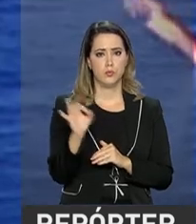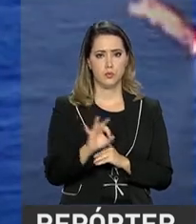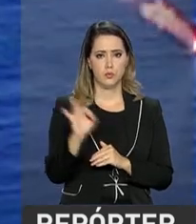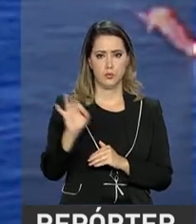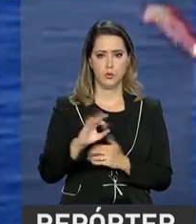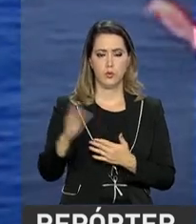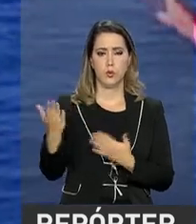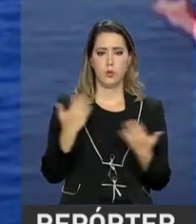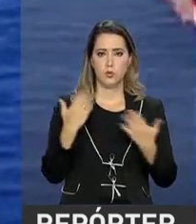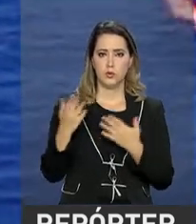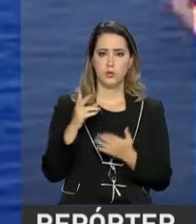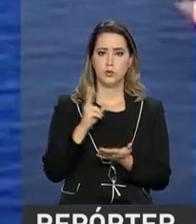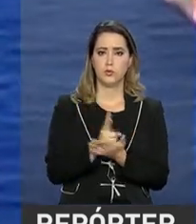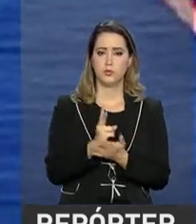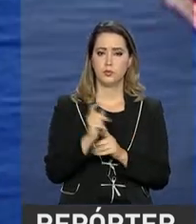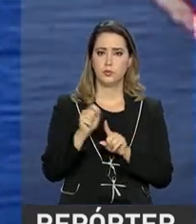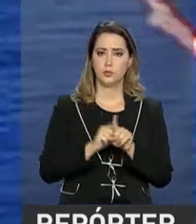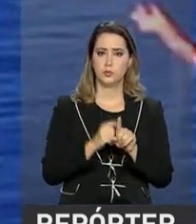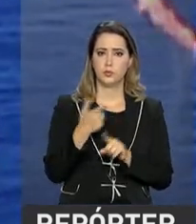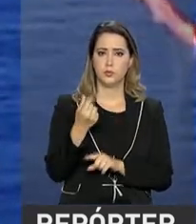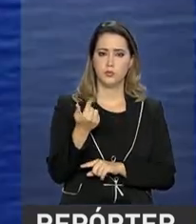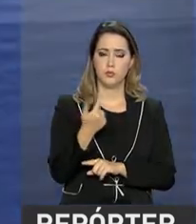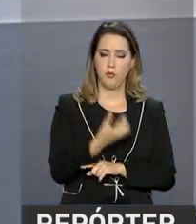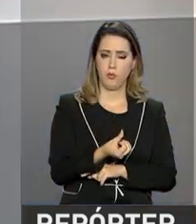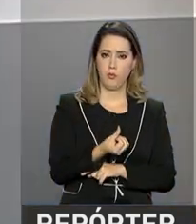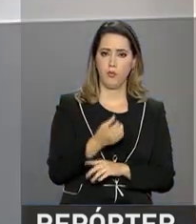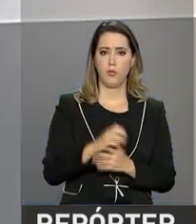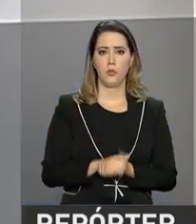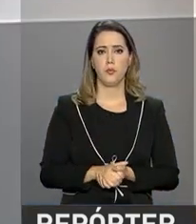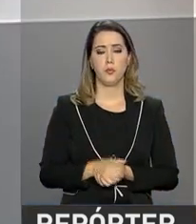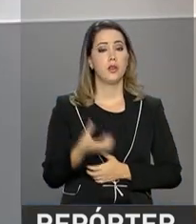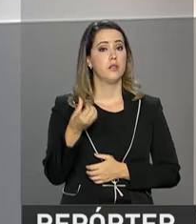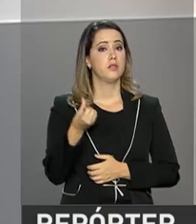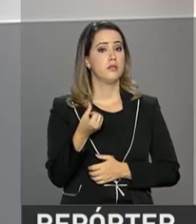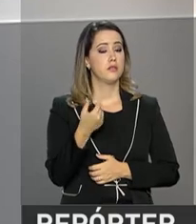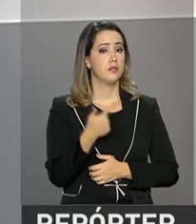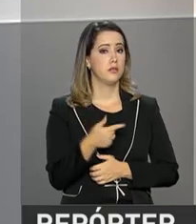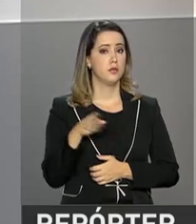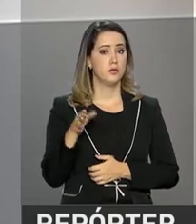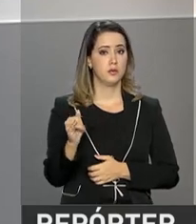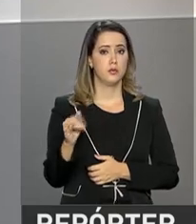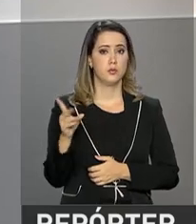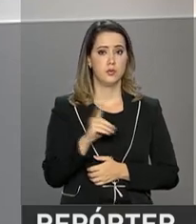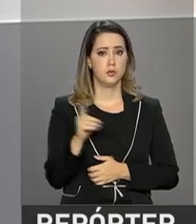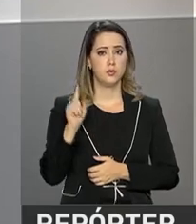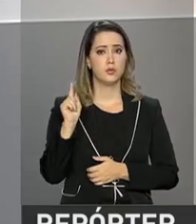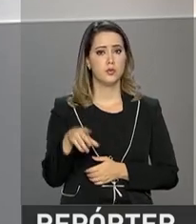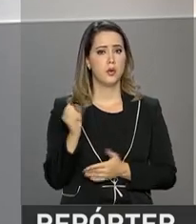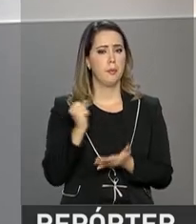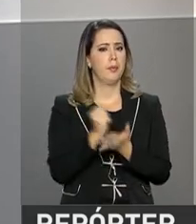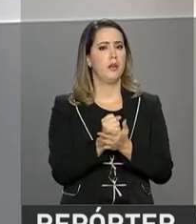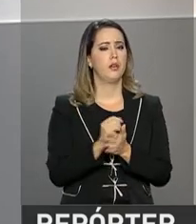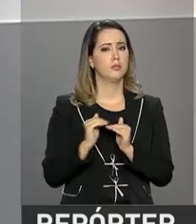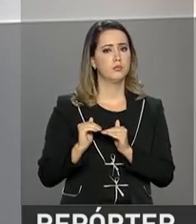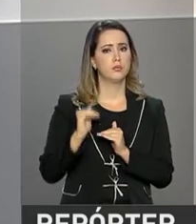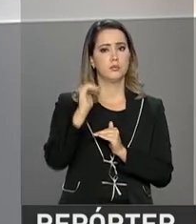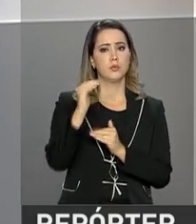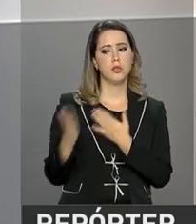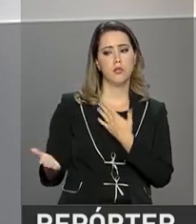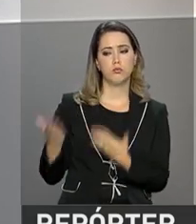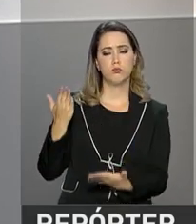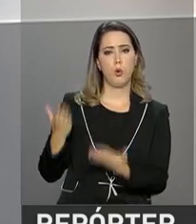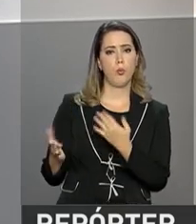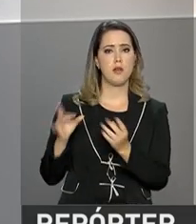mesmo mês de 2010 16 62 bilhões de dólares essa é a marca do superávit da balança